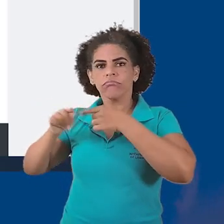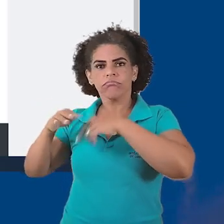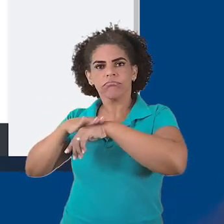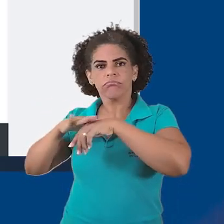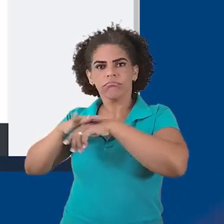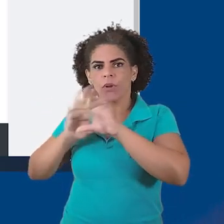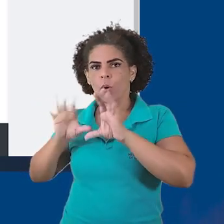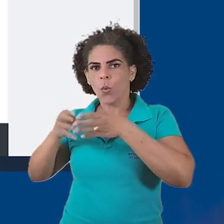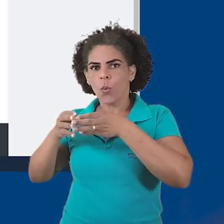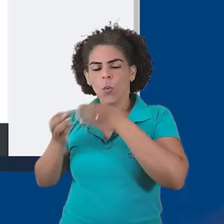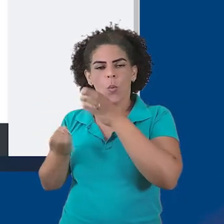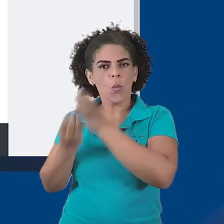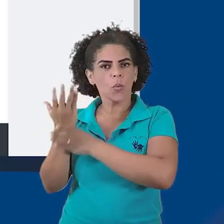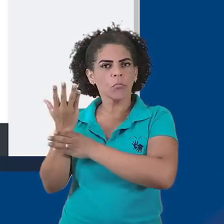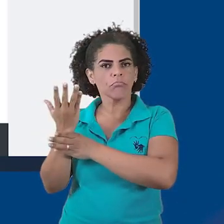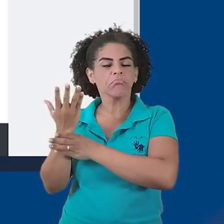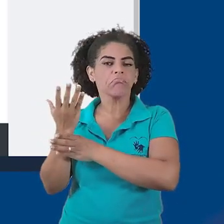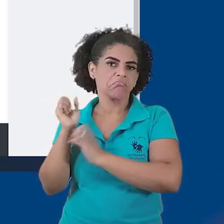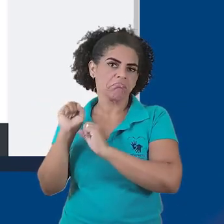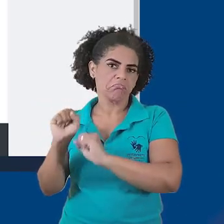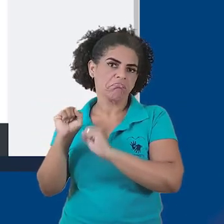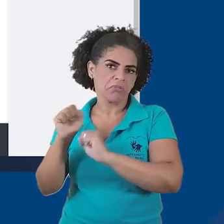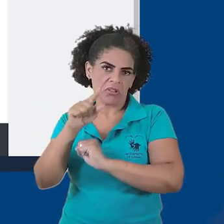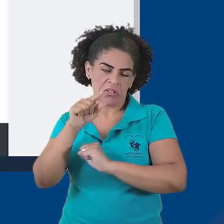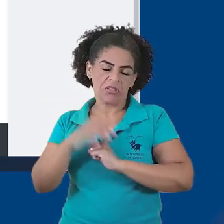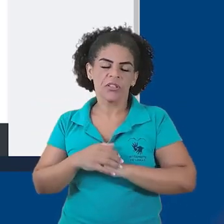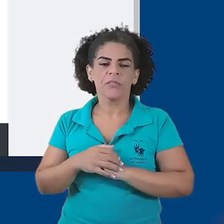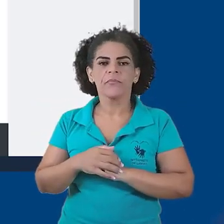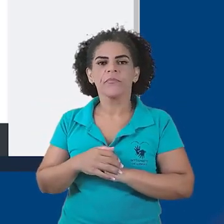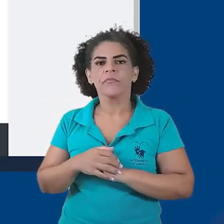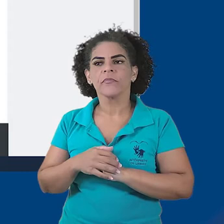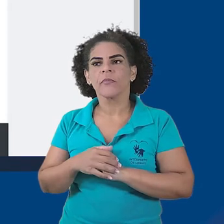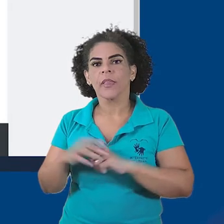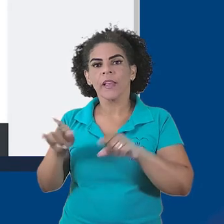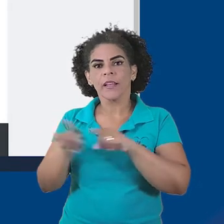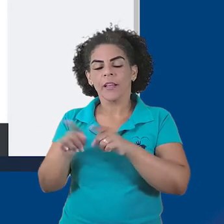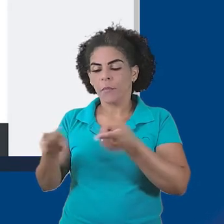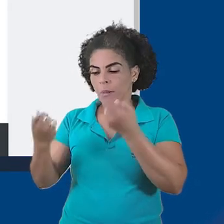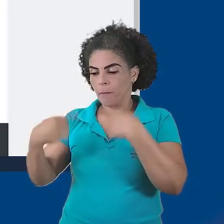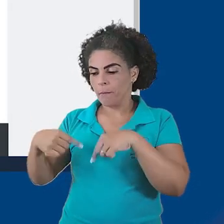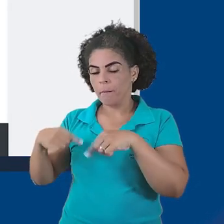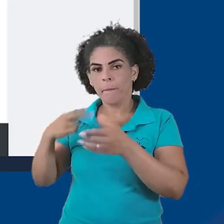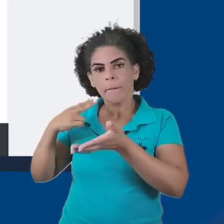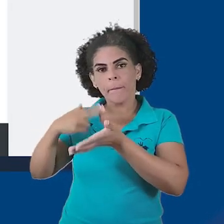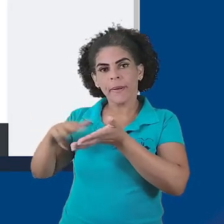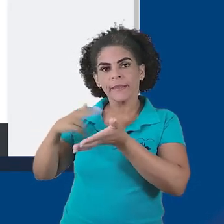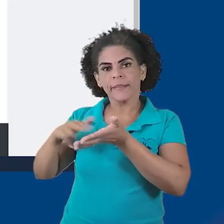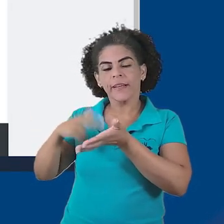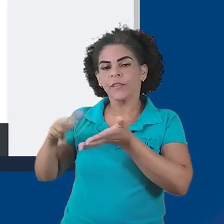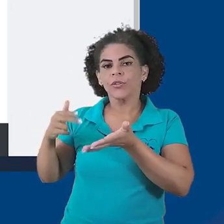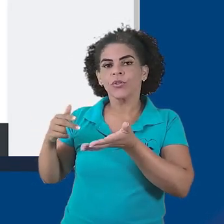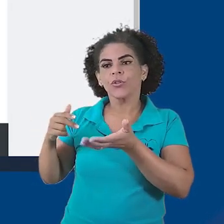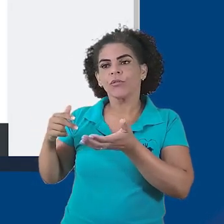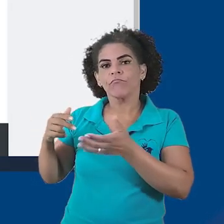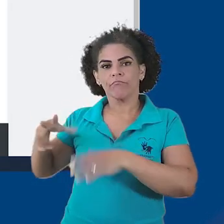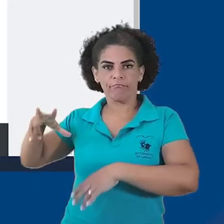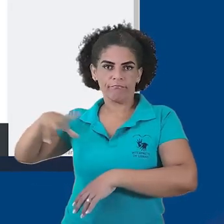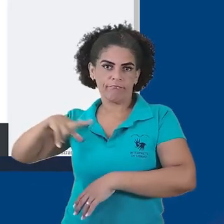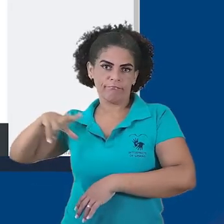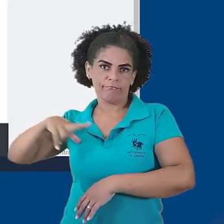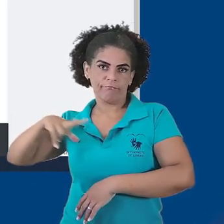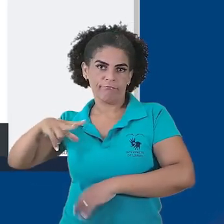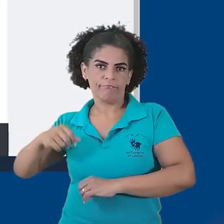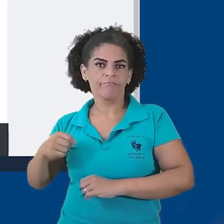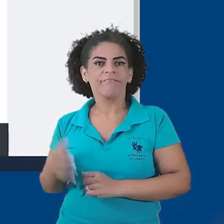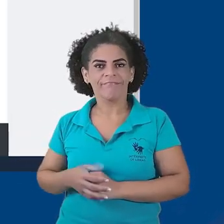e podem ser criadas dependendo do seu nível de permissão e mensagens do grupo de